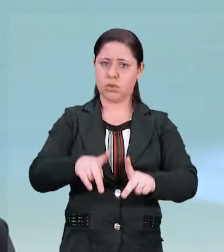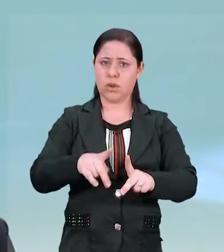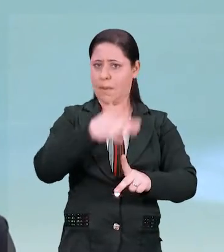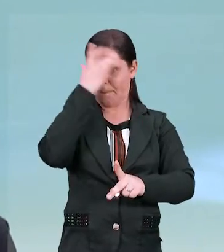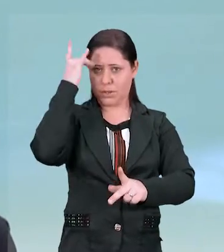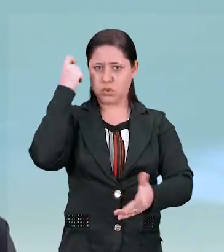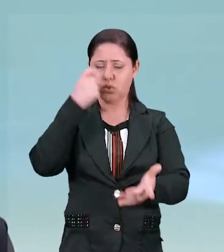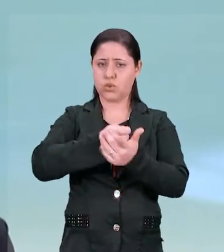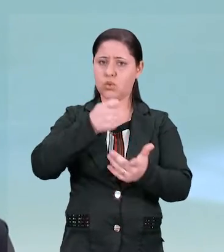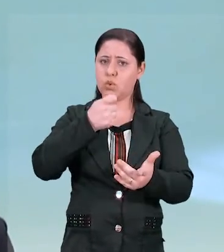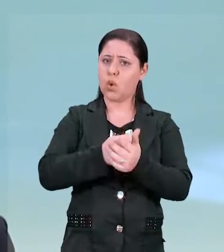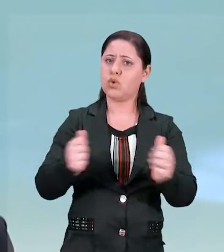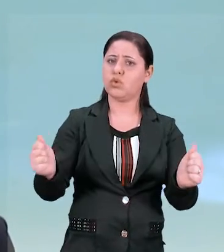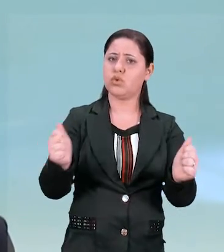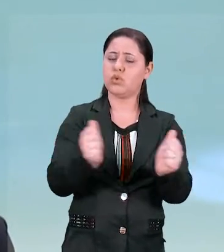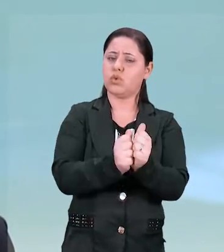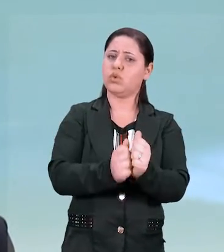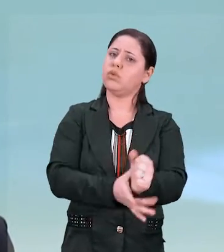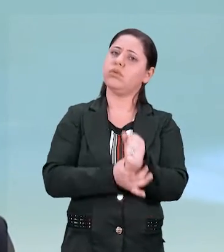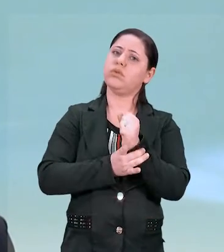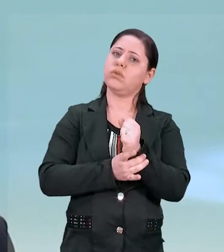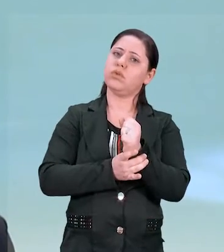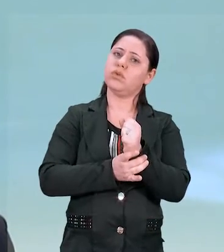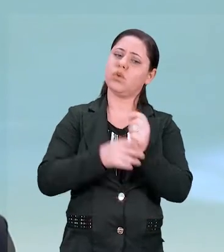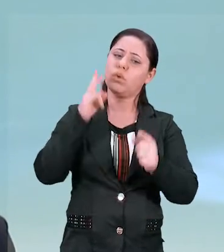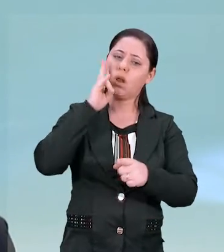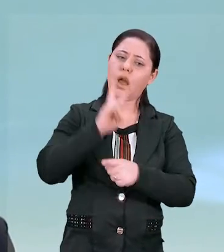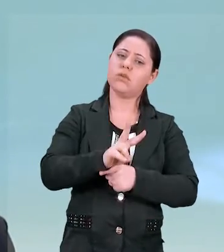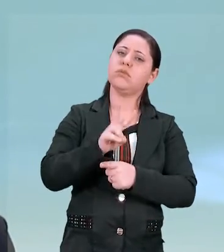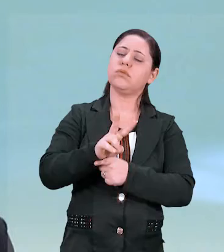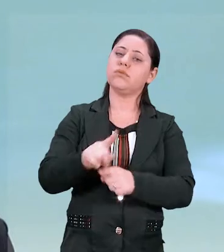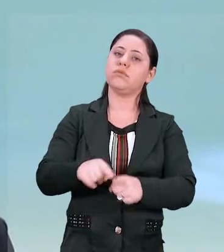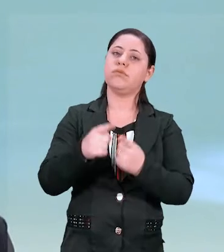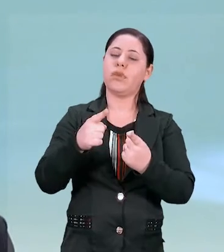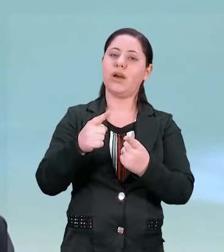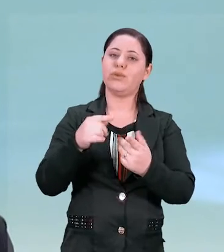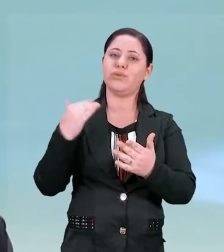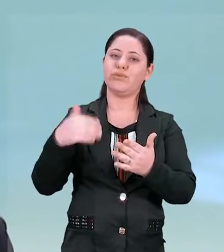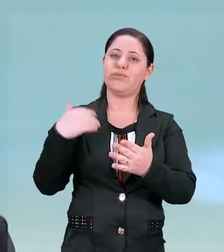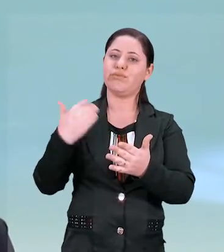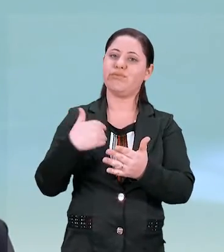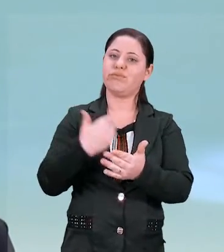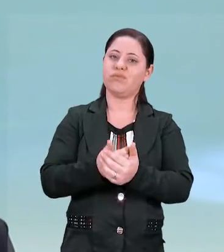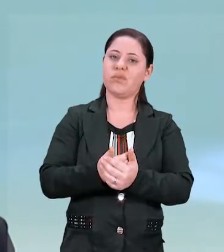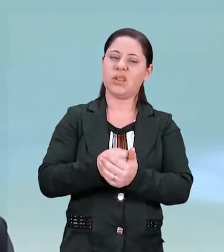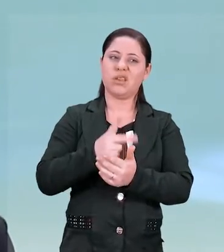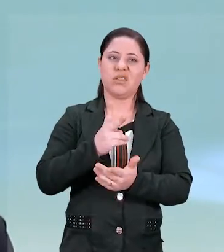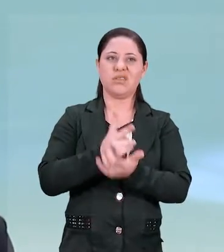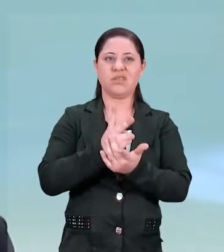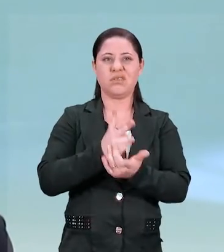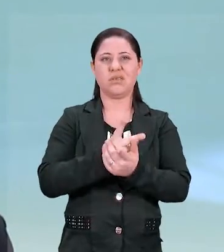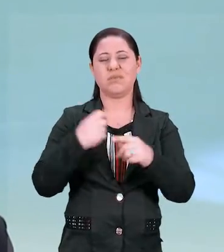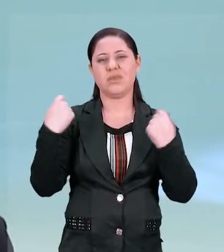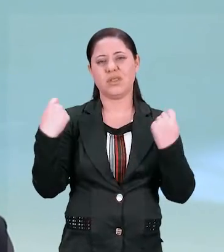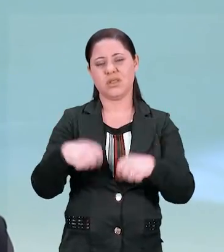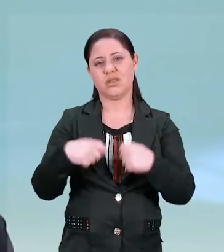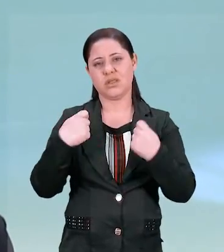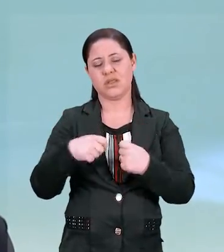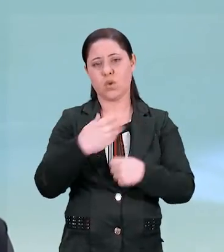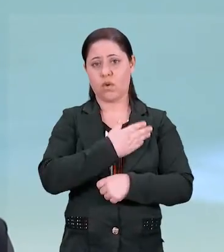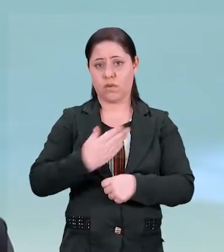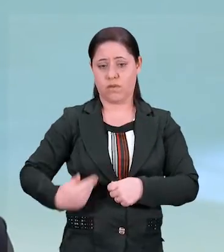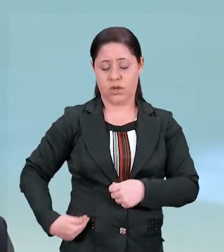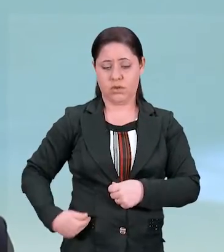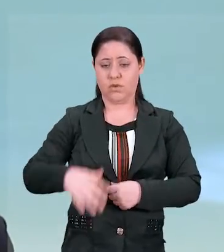segurança. Agora, isso tem prazo de validade. Isso não pode ser uma coisa ad eterno, porque o governo federal olha